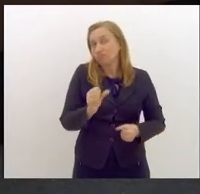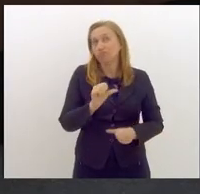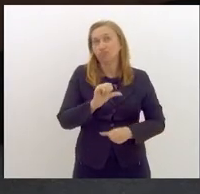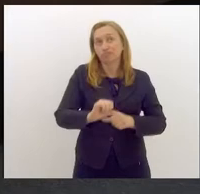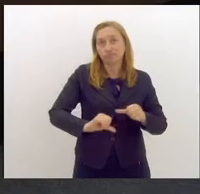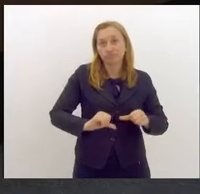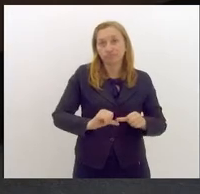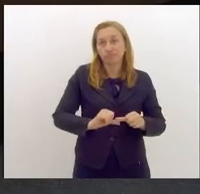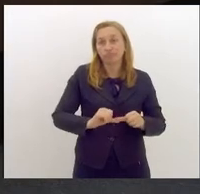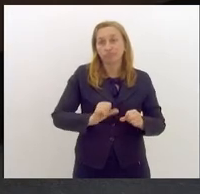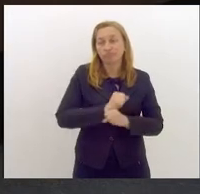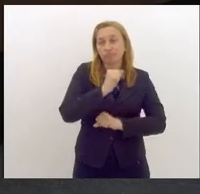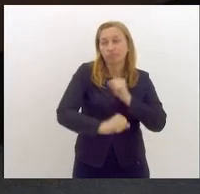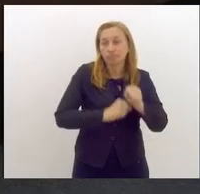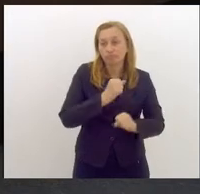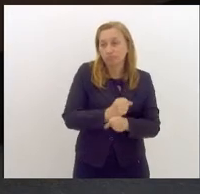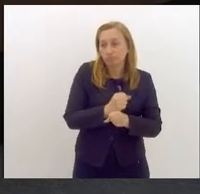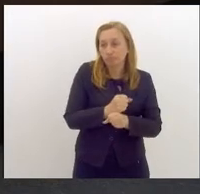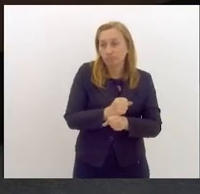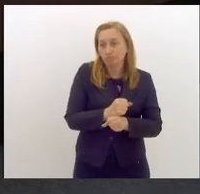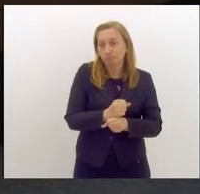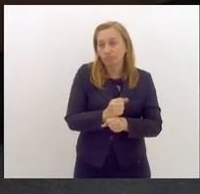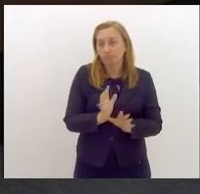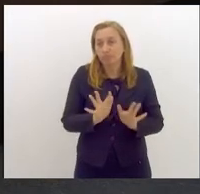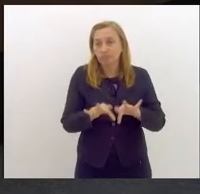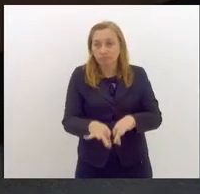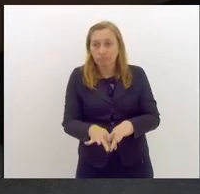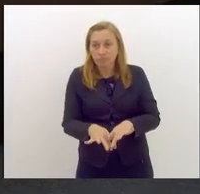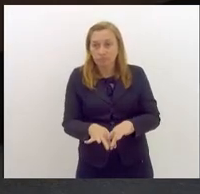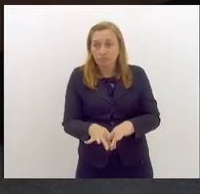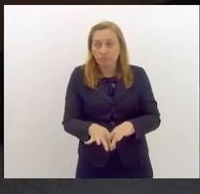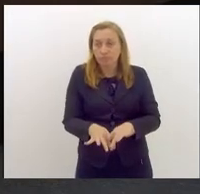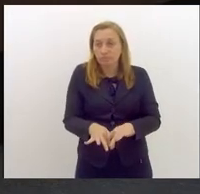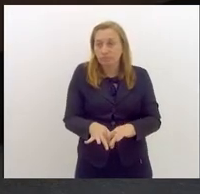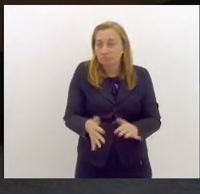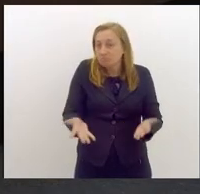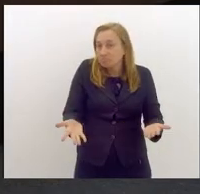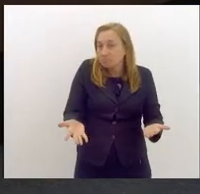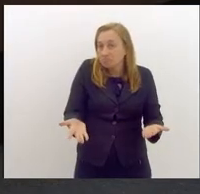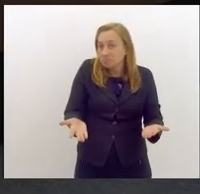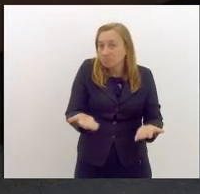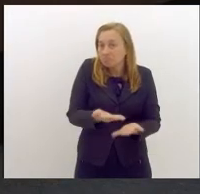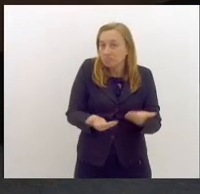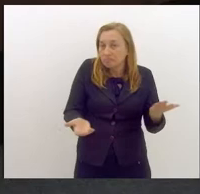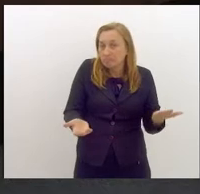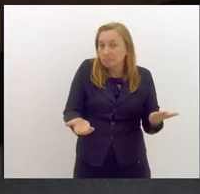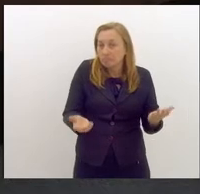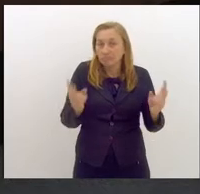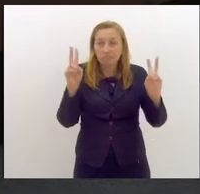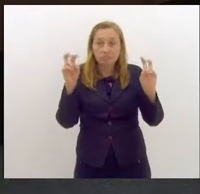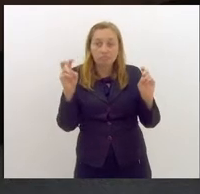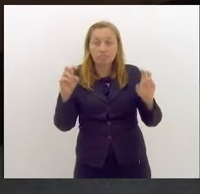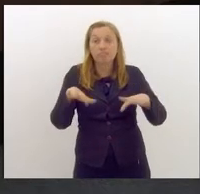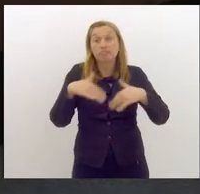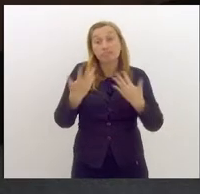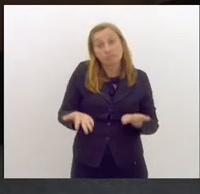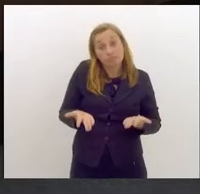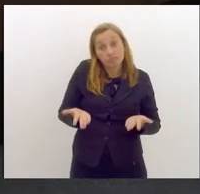ano perdemos a anualidade enfim perdemos o bonde da história Então